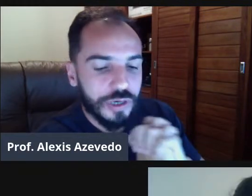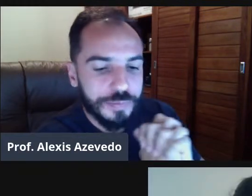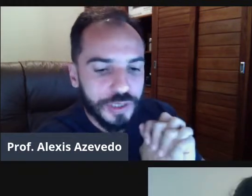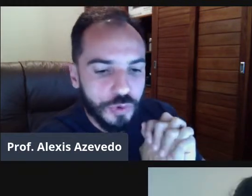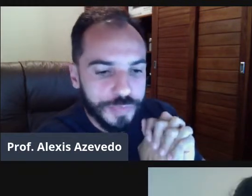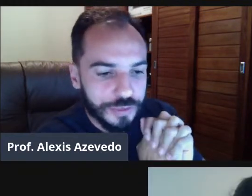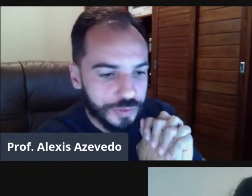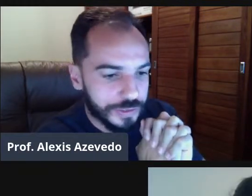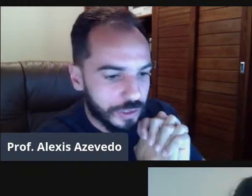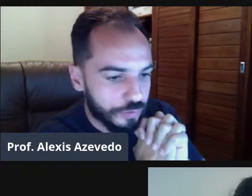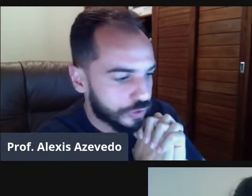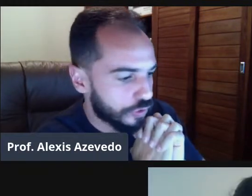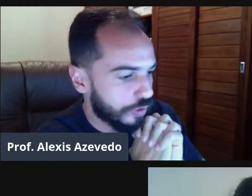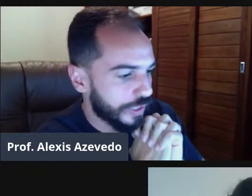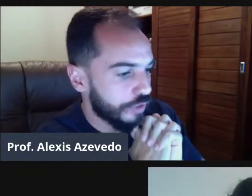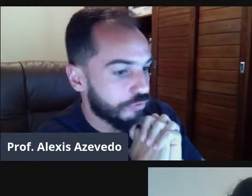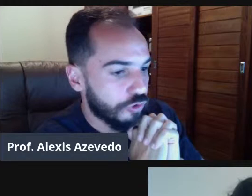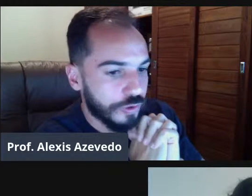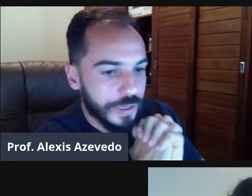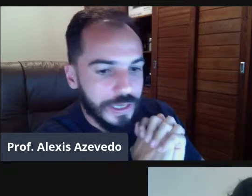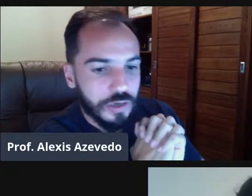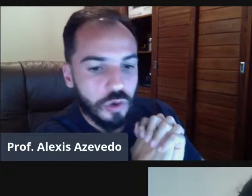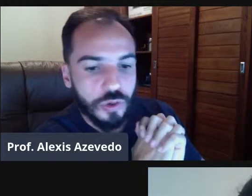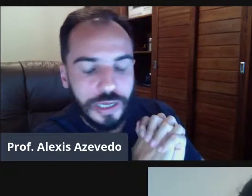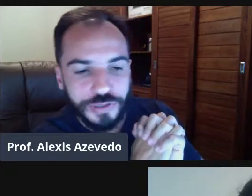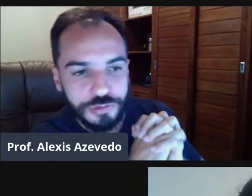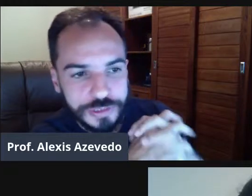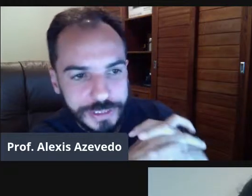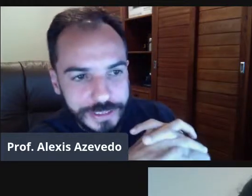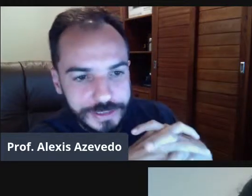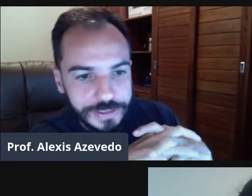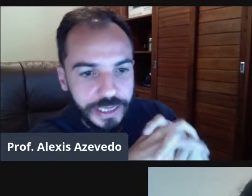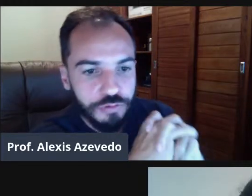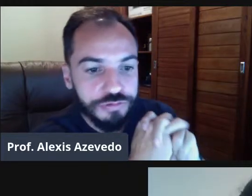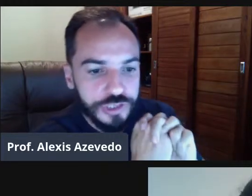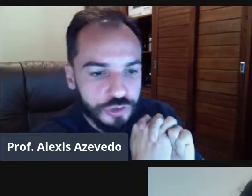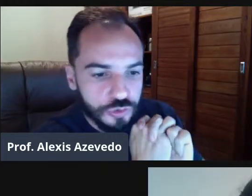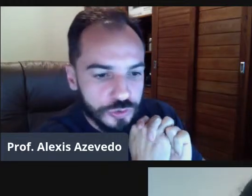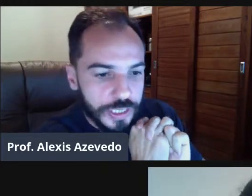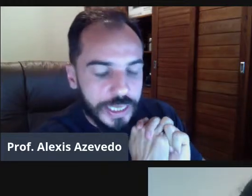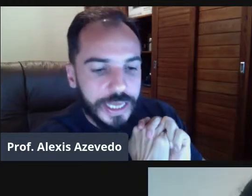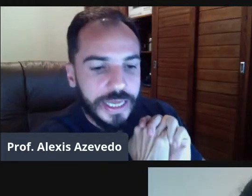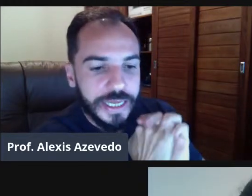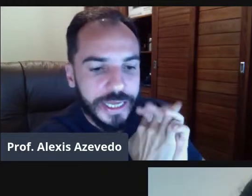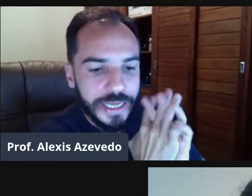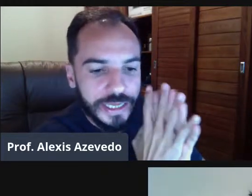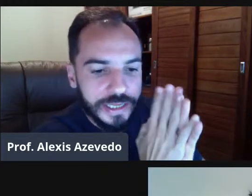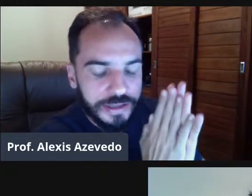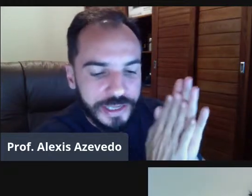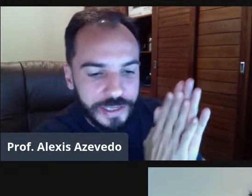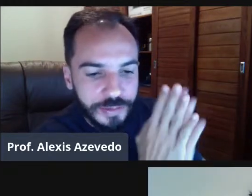E agora, pelo momento, então, pessoal, eu vou colocar para vocês um vídeo